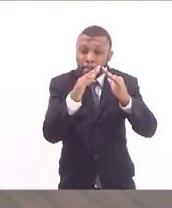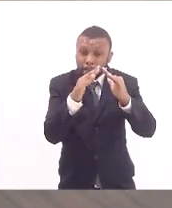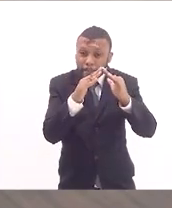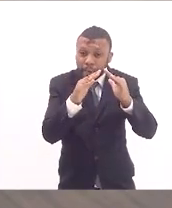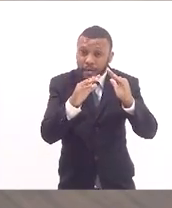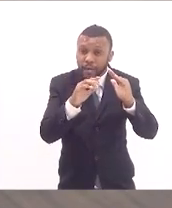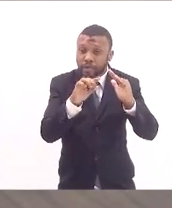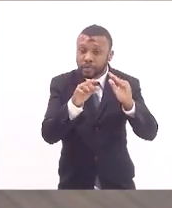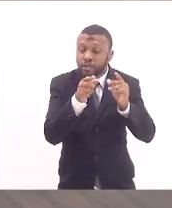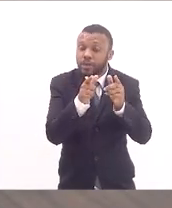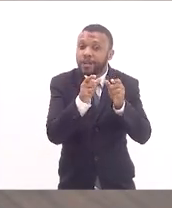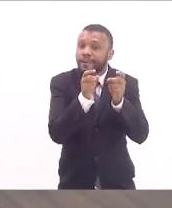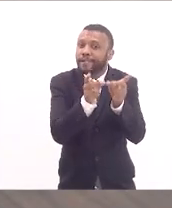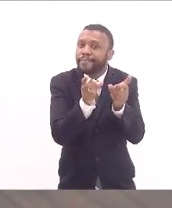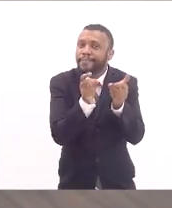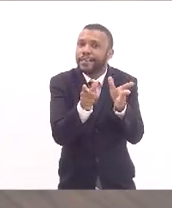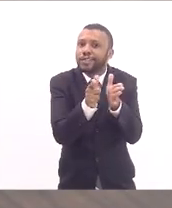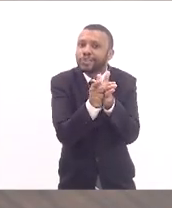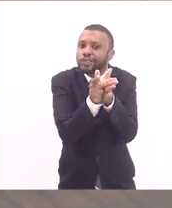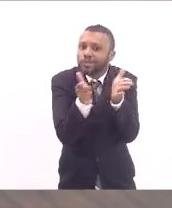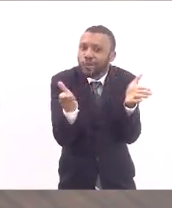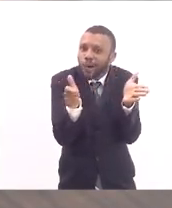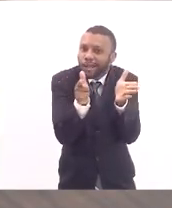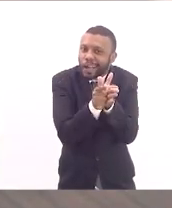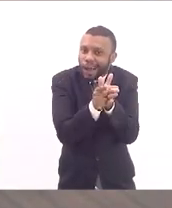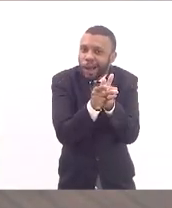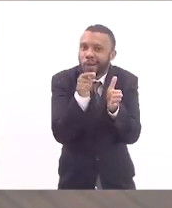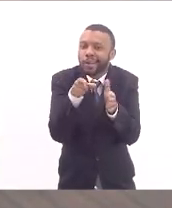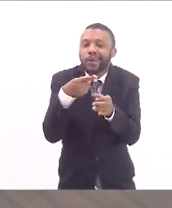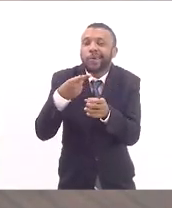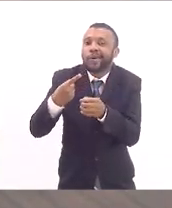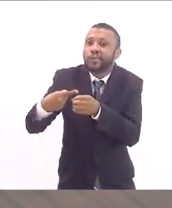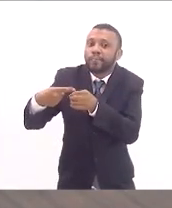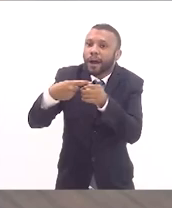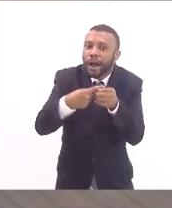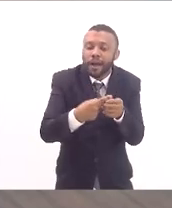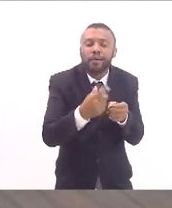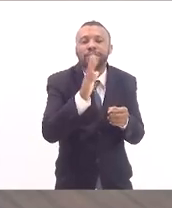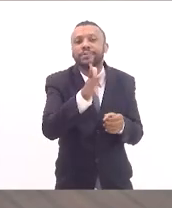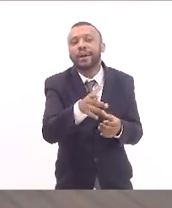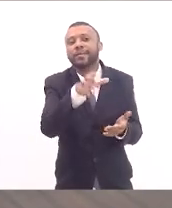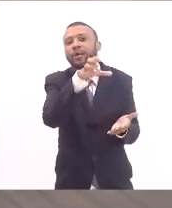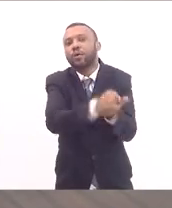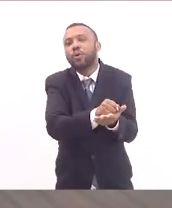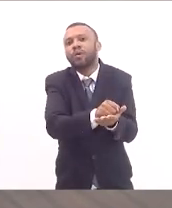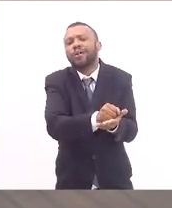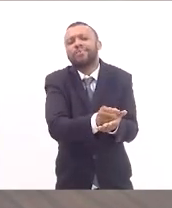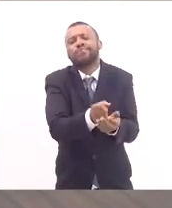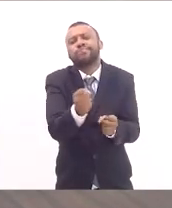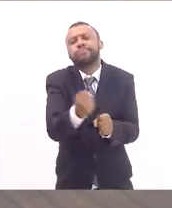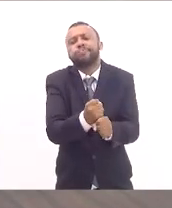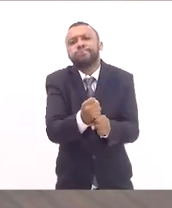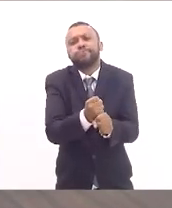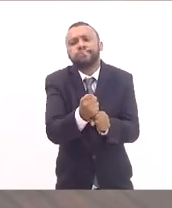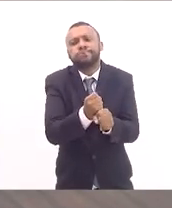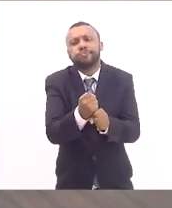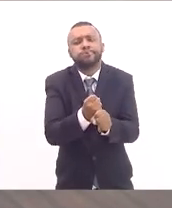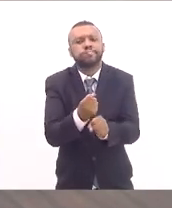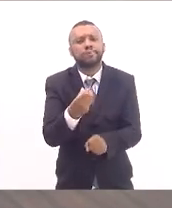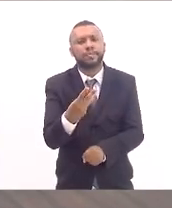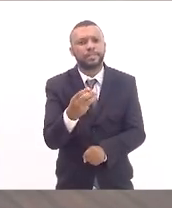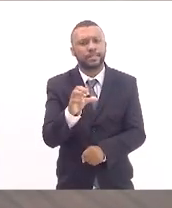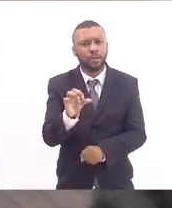Ali no bairro essa banca de jornal já está ali A cerca de 39 anos